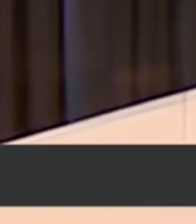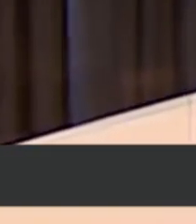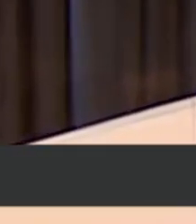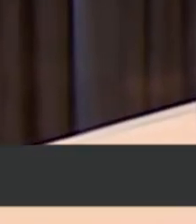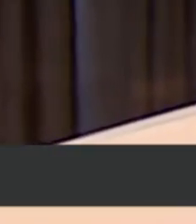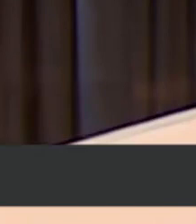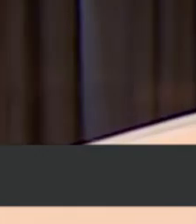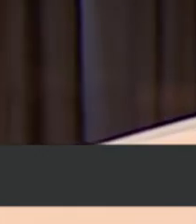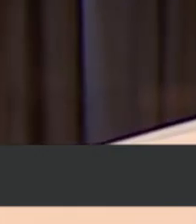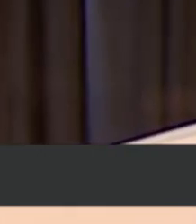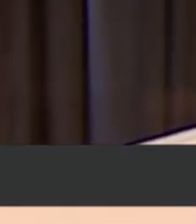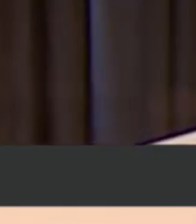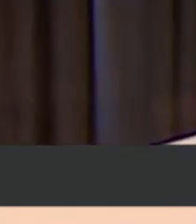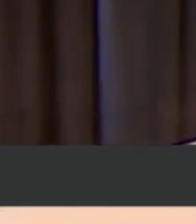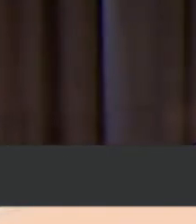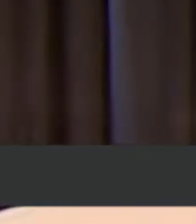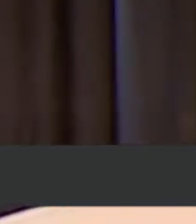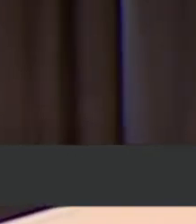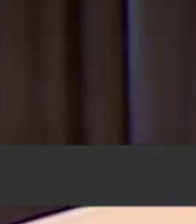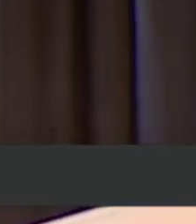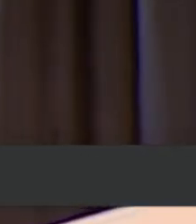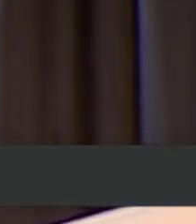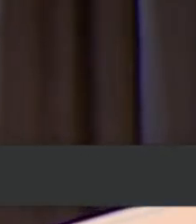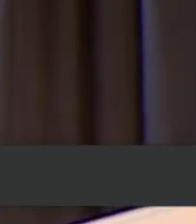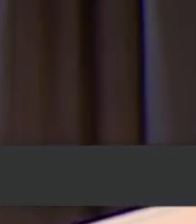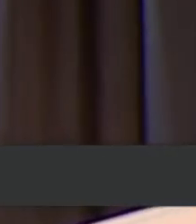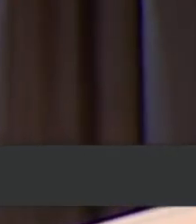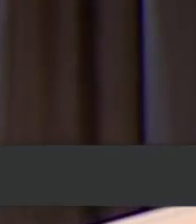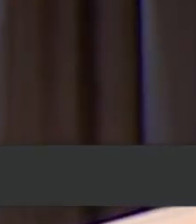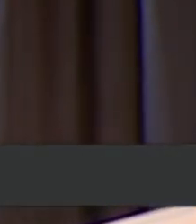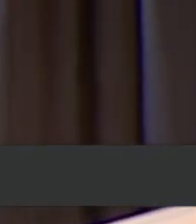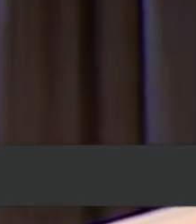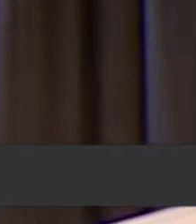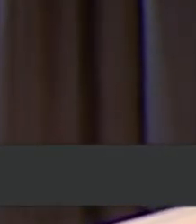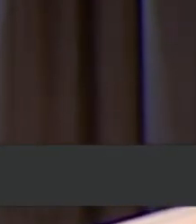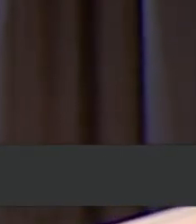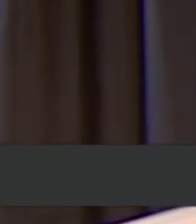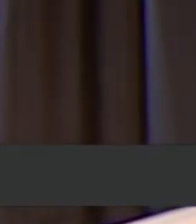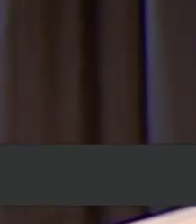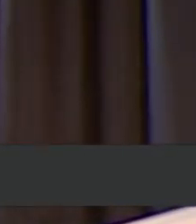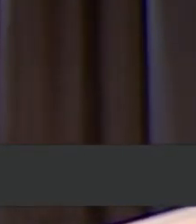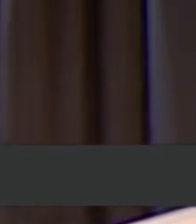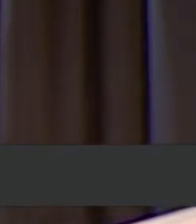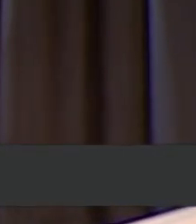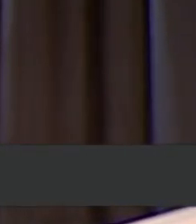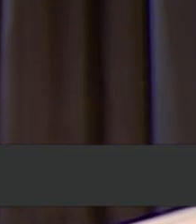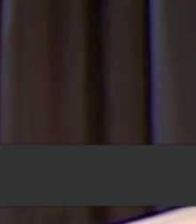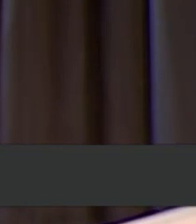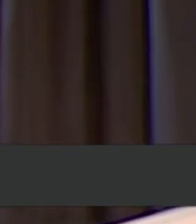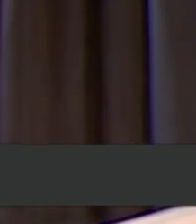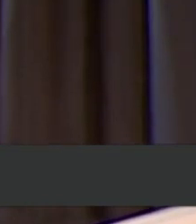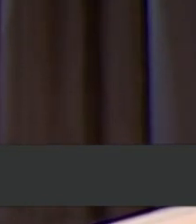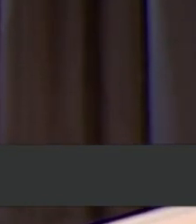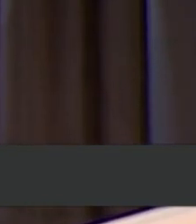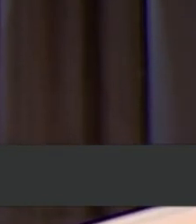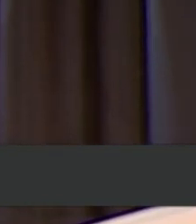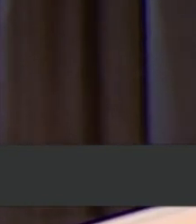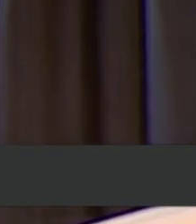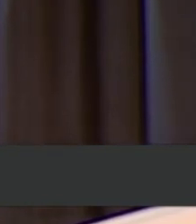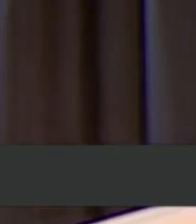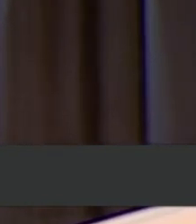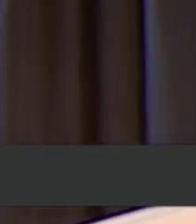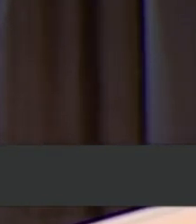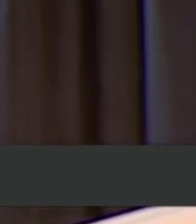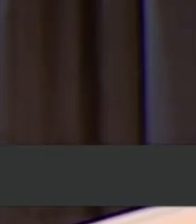Olha, meus senhores, minhas senhoras, eu vou tomar uma liberdade aqui. Vou saudar o Robson Andrade, em